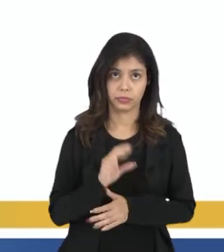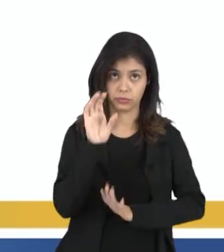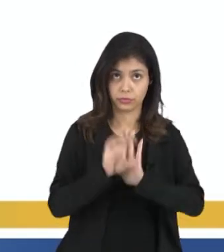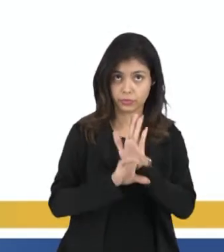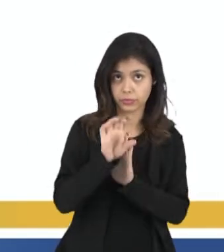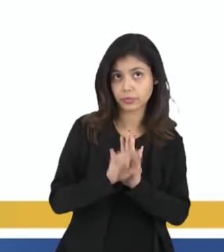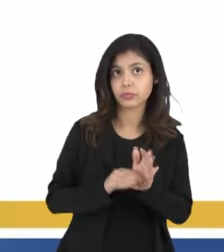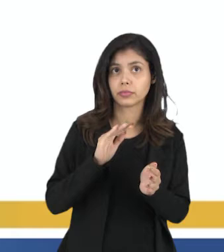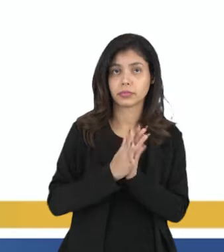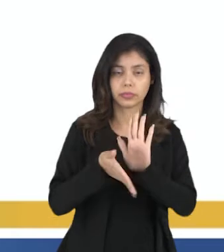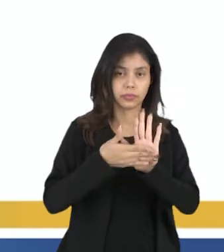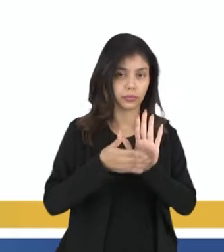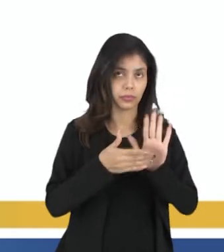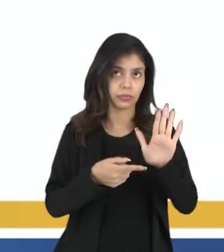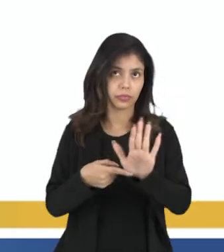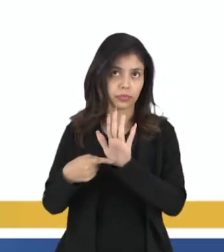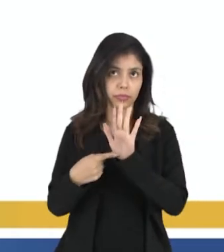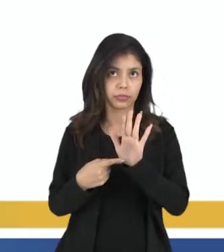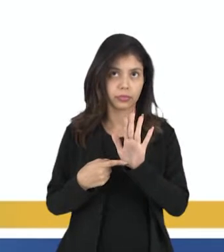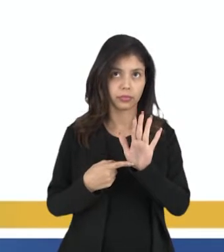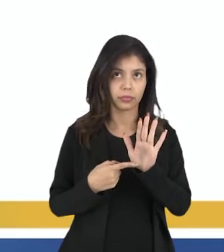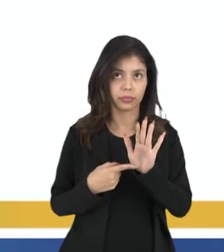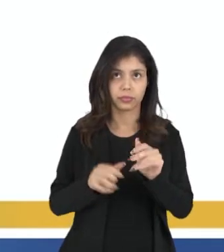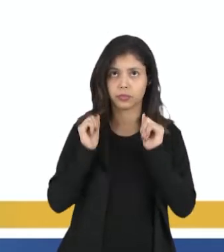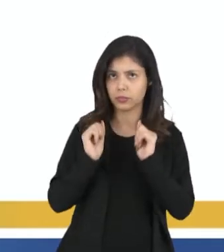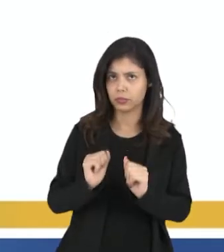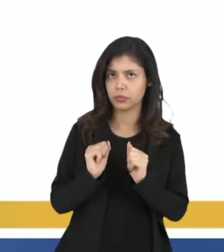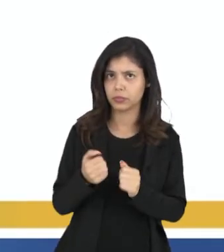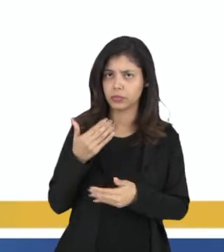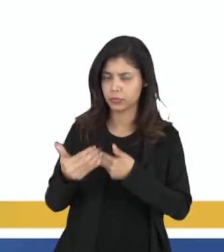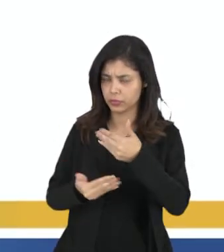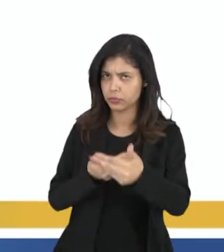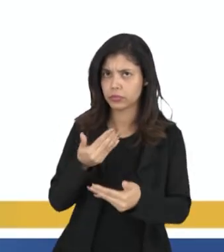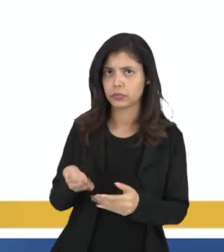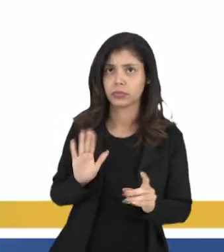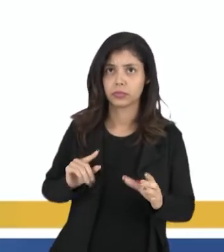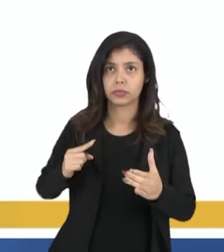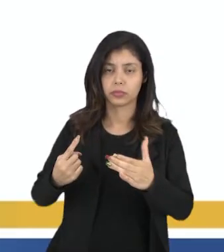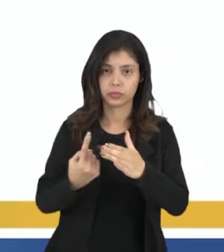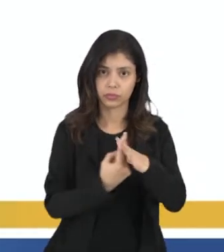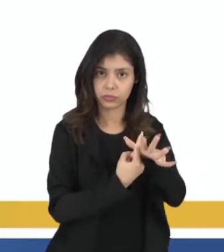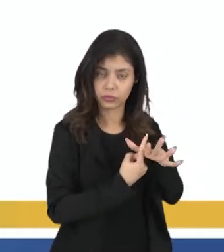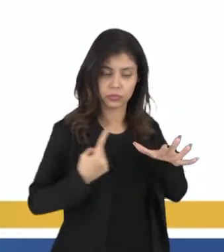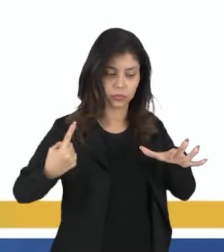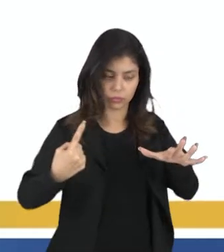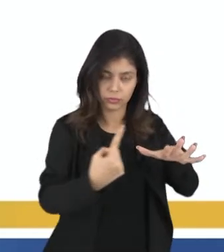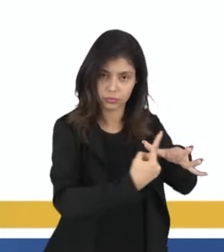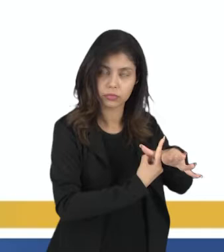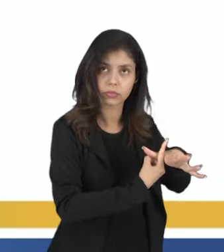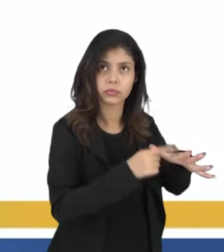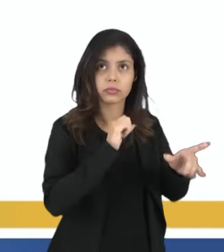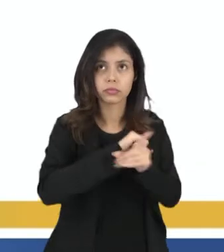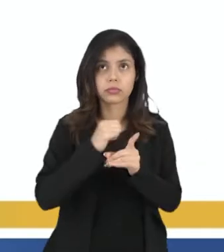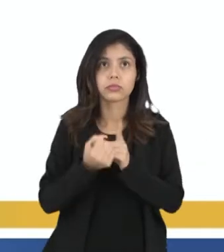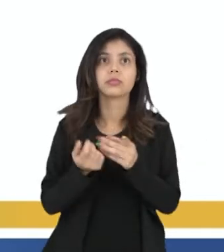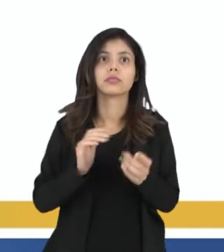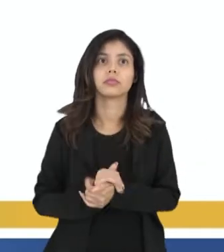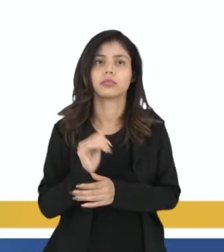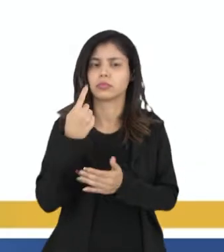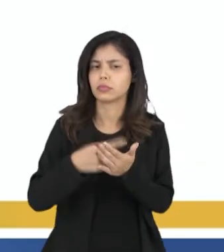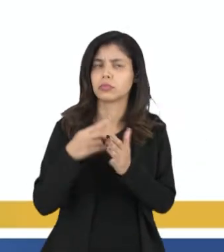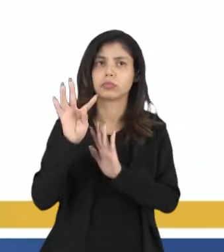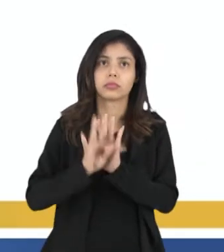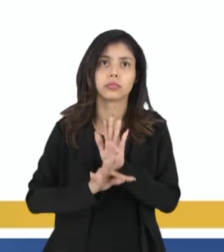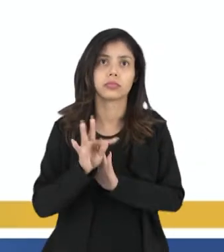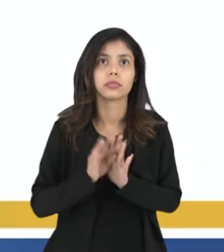de democracia proposto por Jürgen Habermas pode fornecer processo de inclusão social. De acordo com o